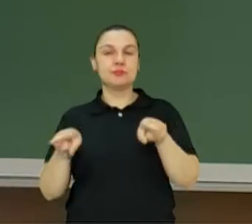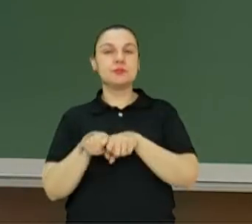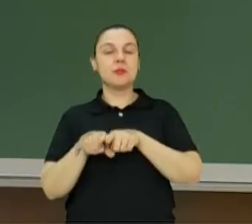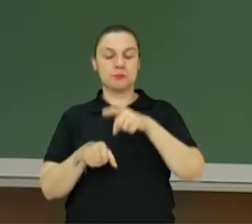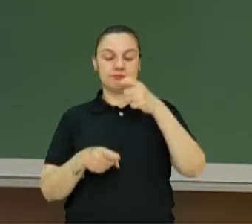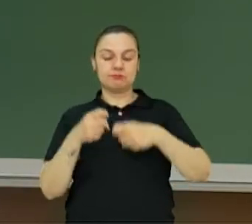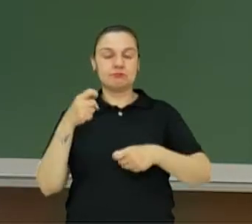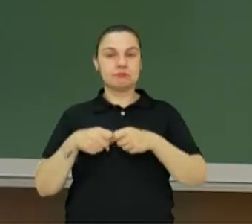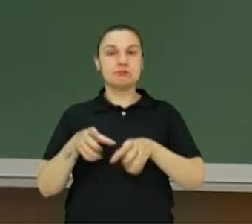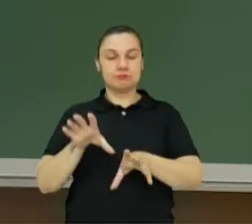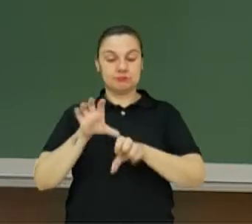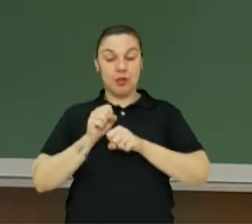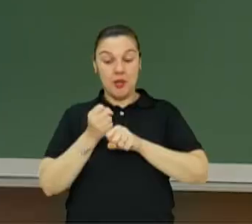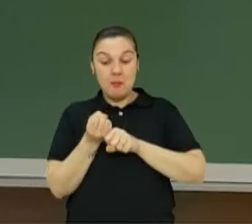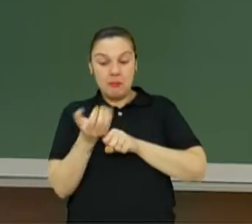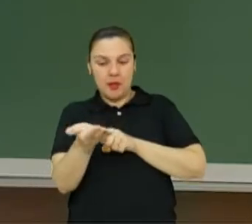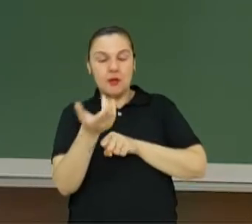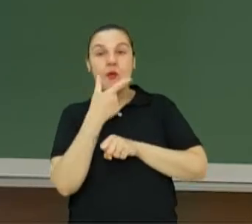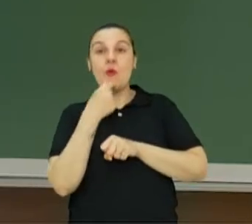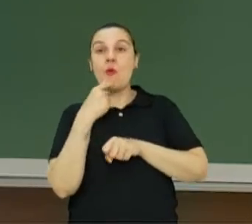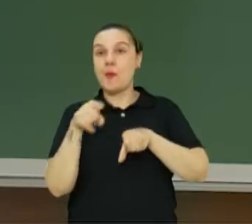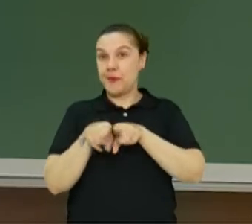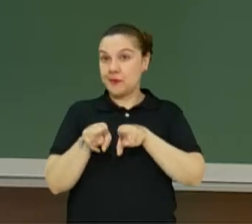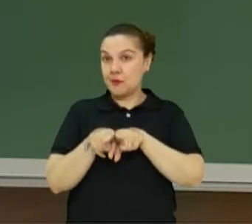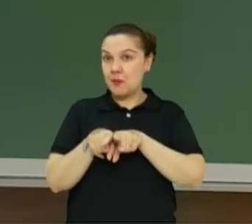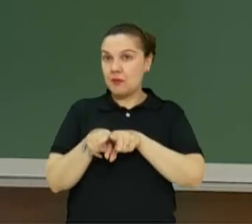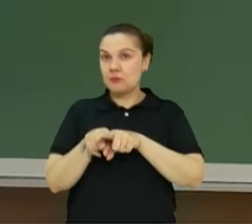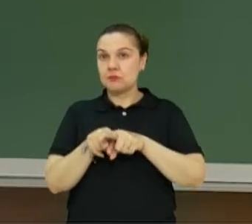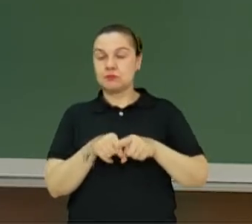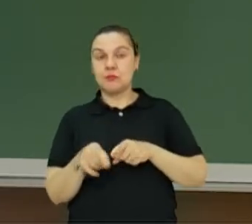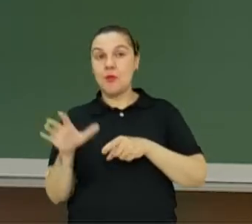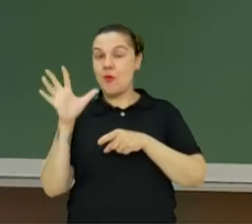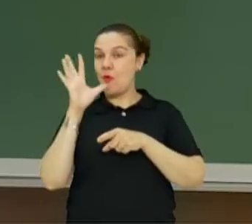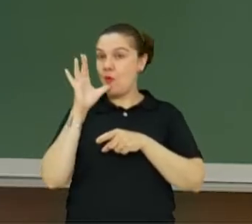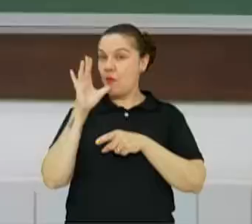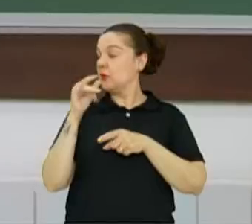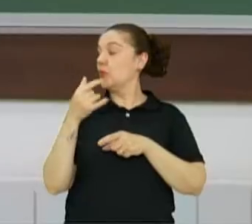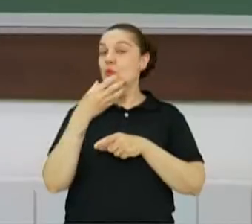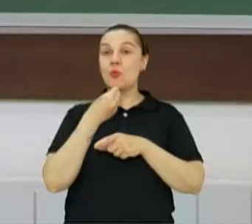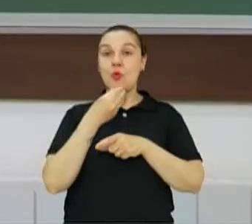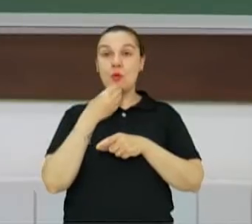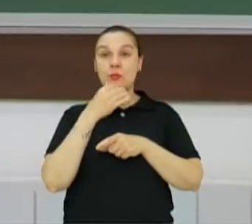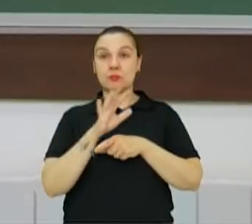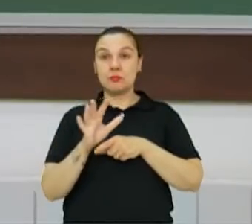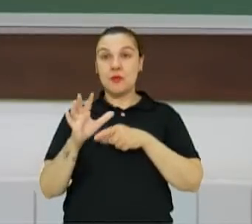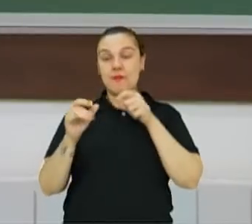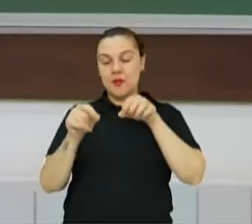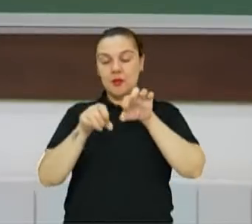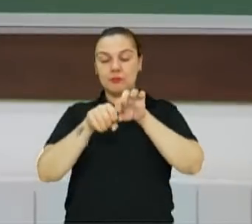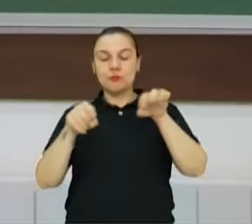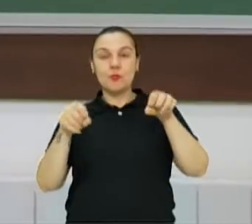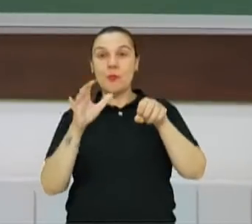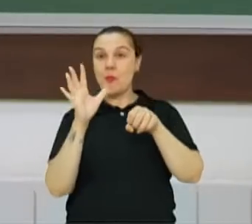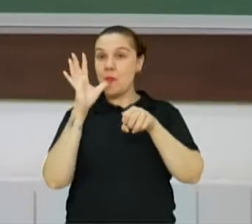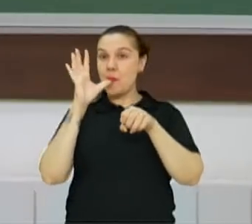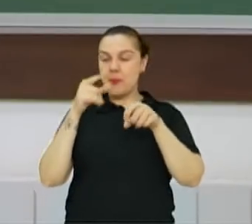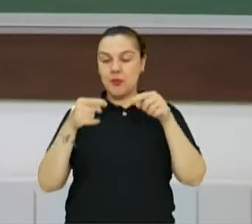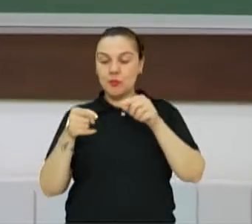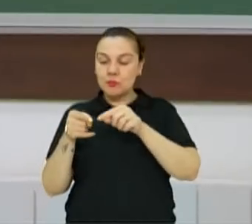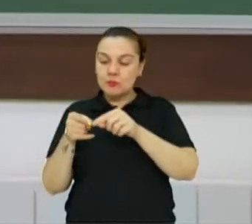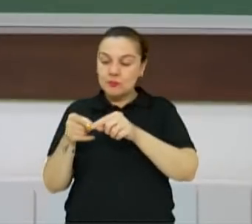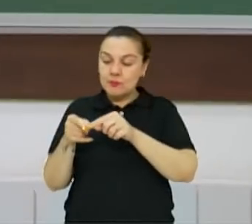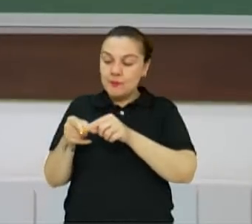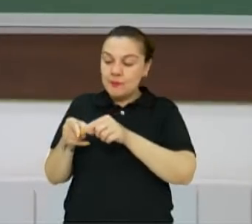ato sexual, transmitir para o homem. No homem, esse protozoário ele costuma se alojar na uretra, então o homem também